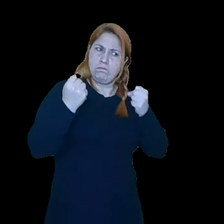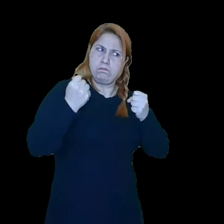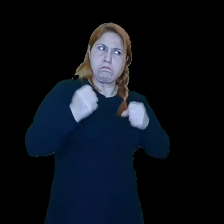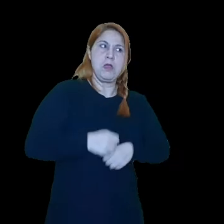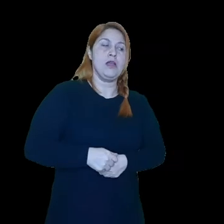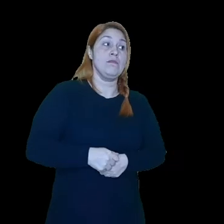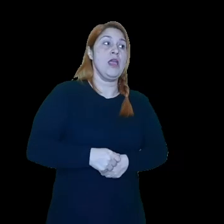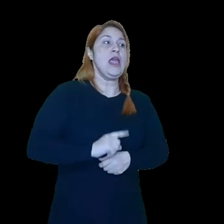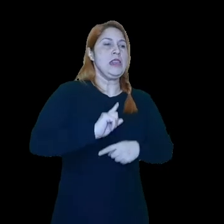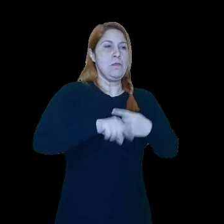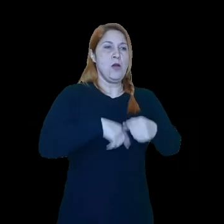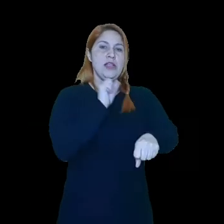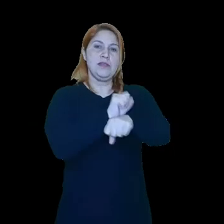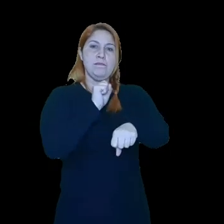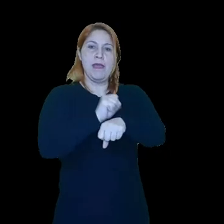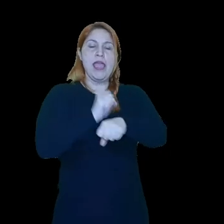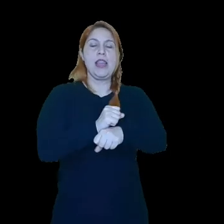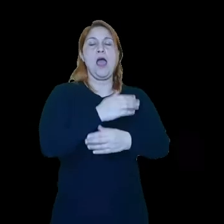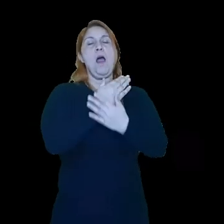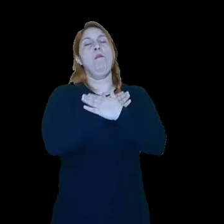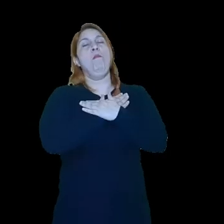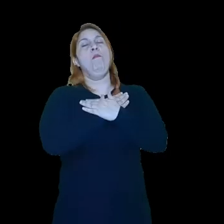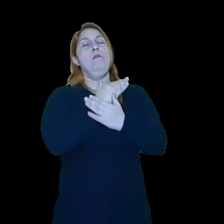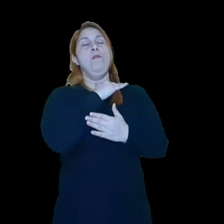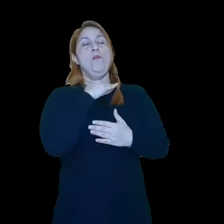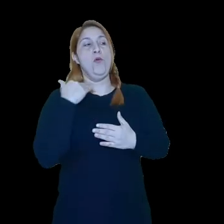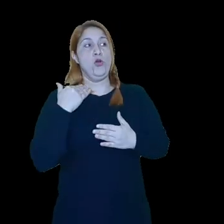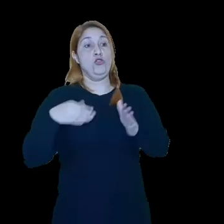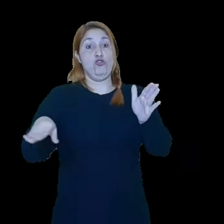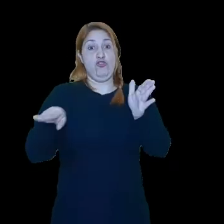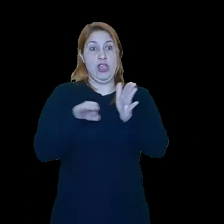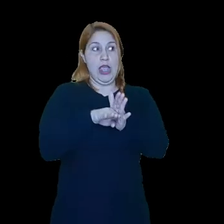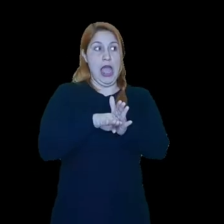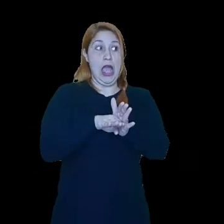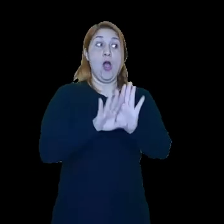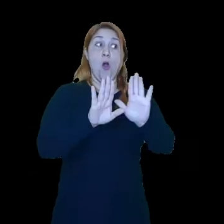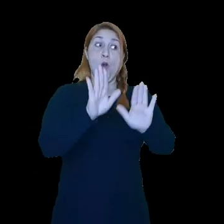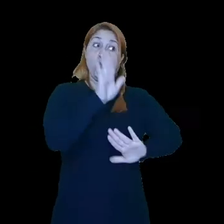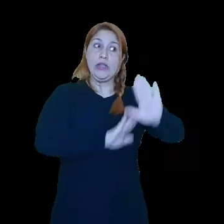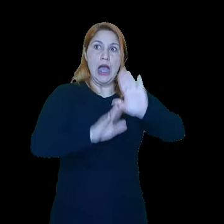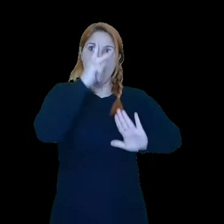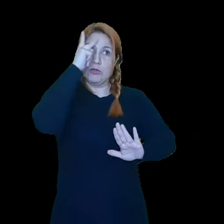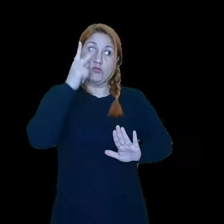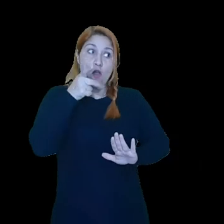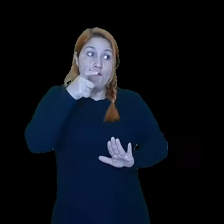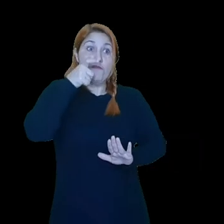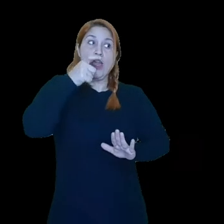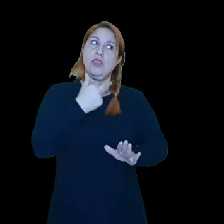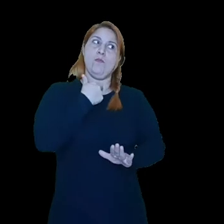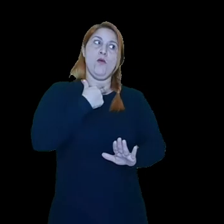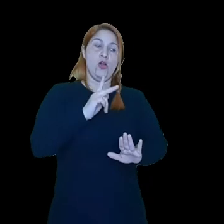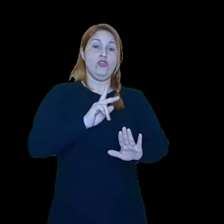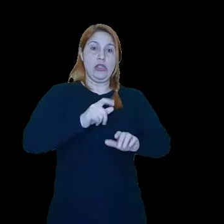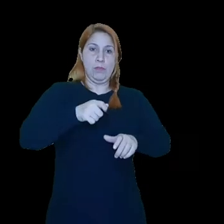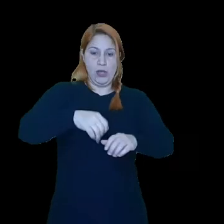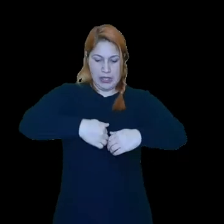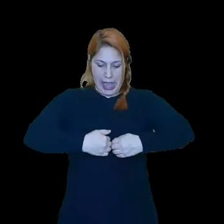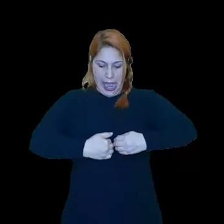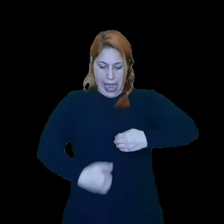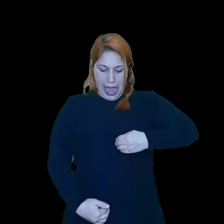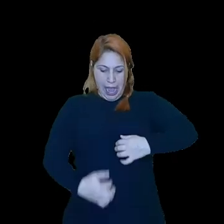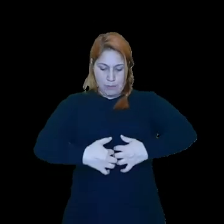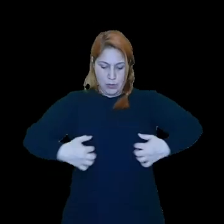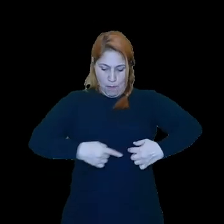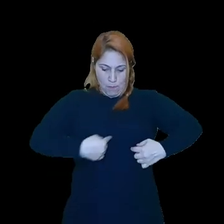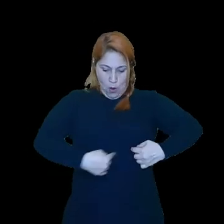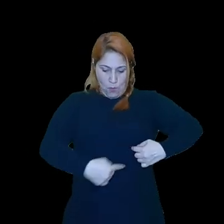do dia. E sem que ninguém a veja, retire as tripas e o estômago dele. Ao chegar em casa, lave-os muito